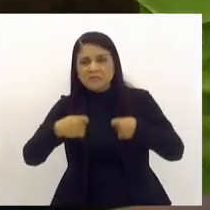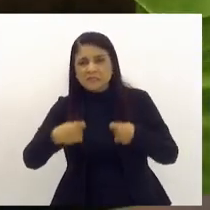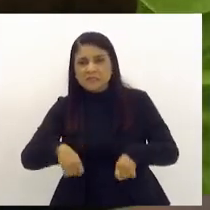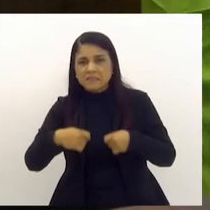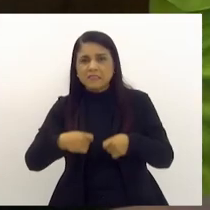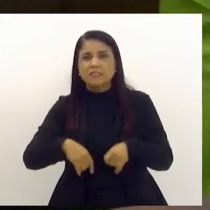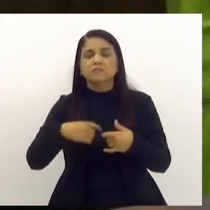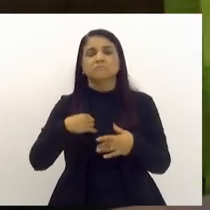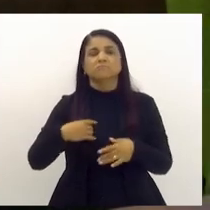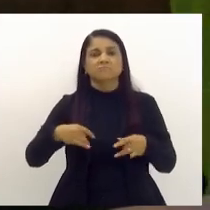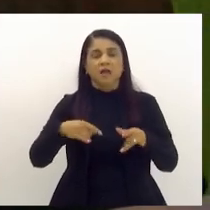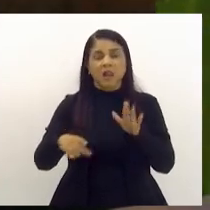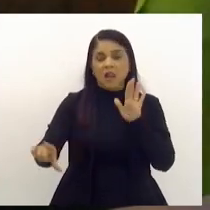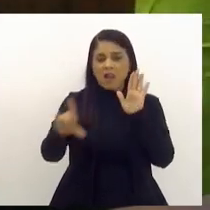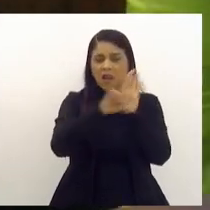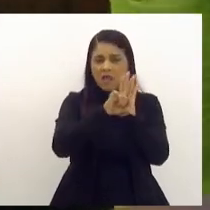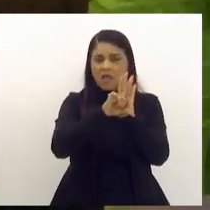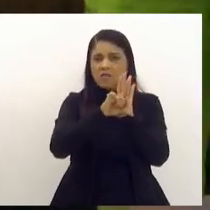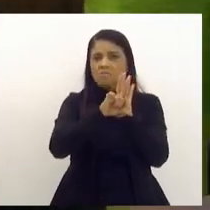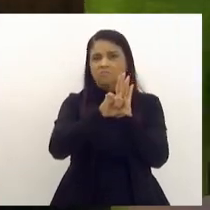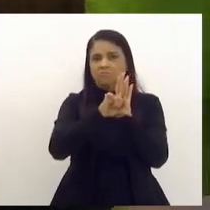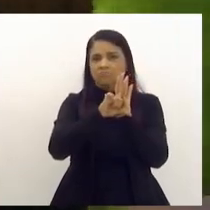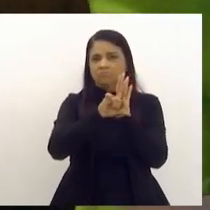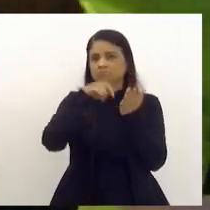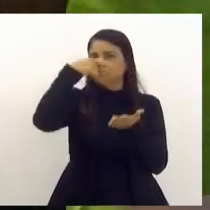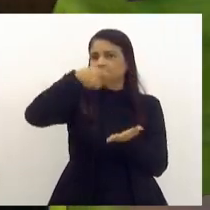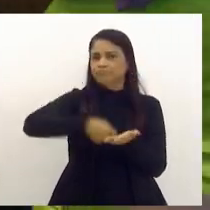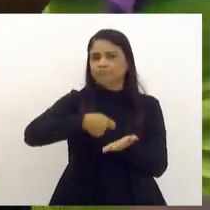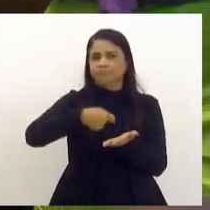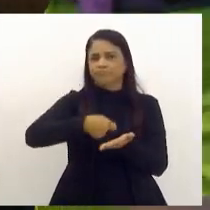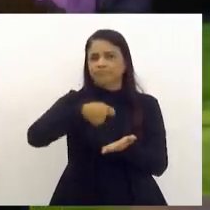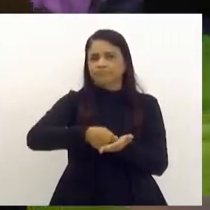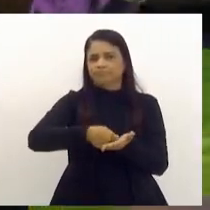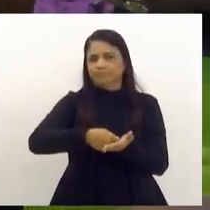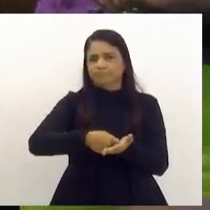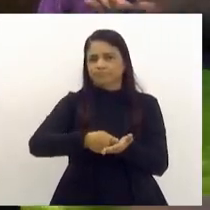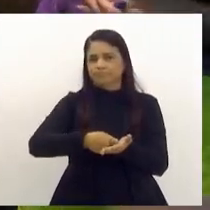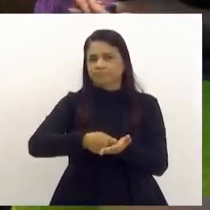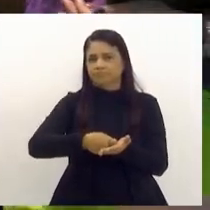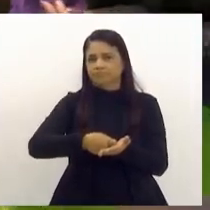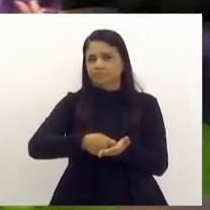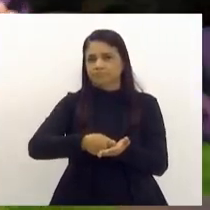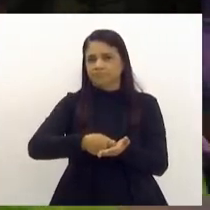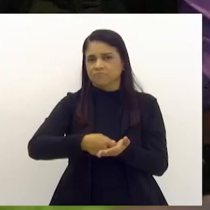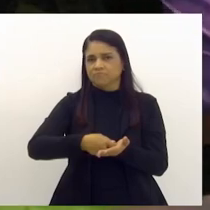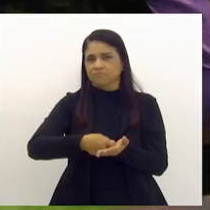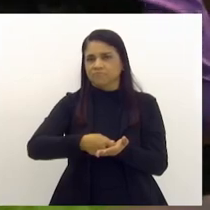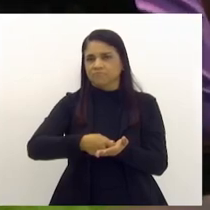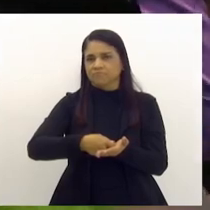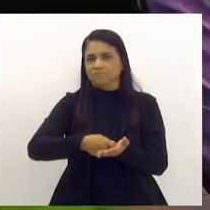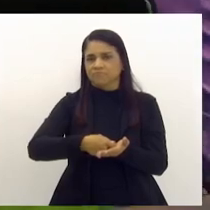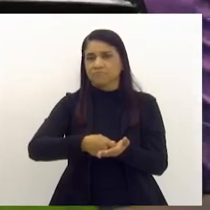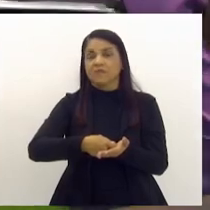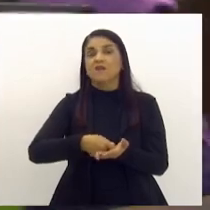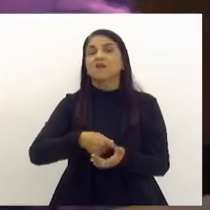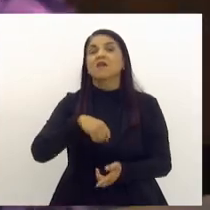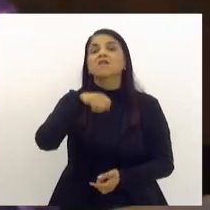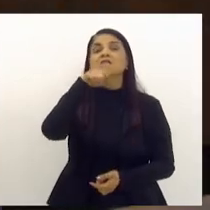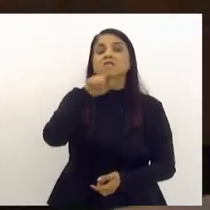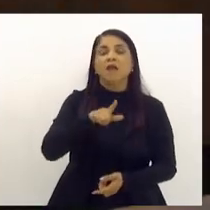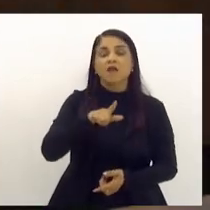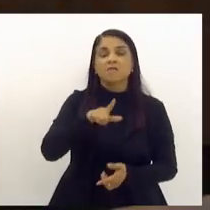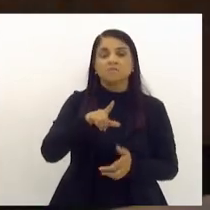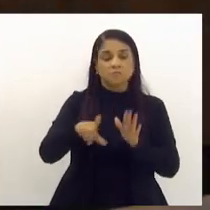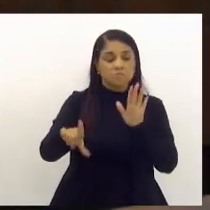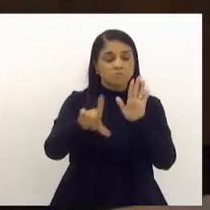sofrer o rigor da lei. Tem que sofrer. Quem deve imperar são as